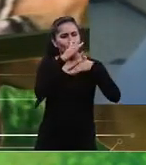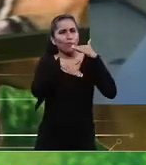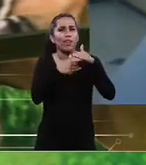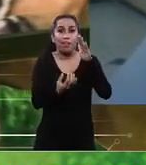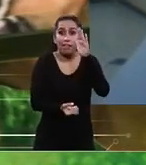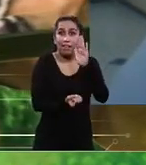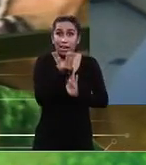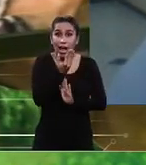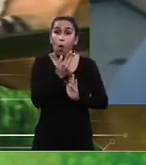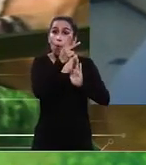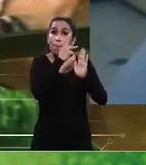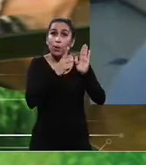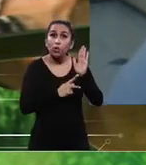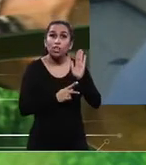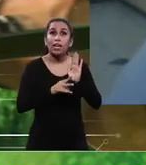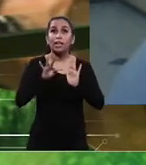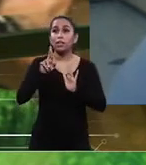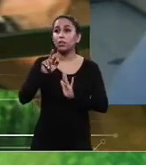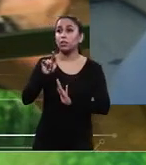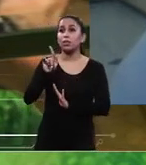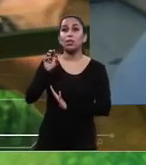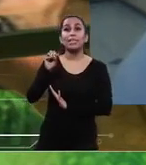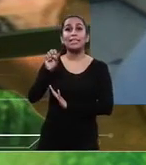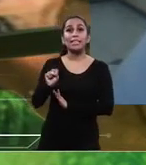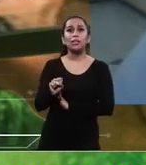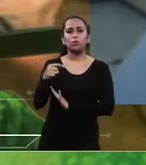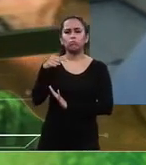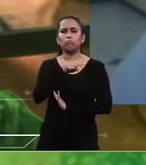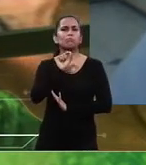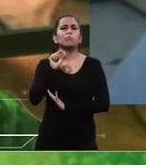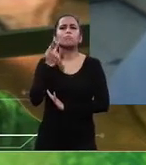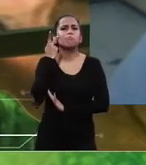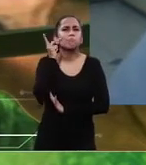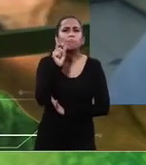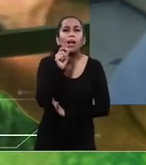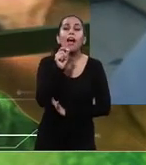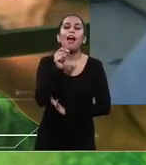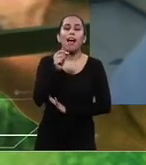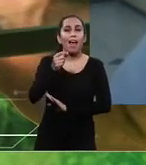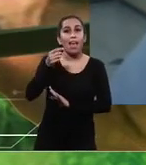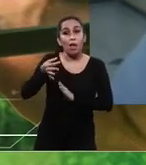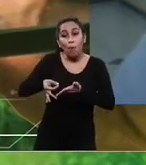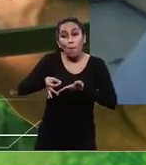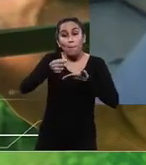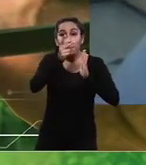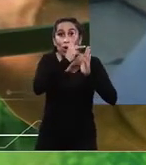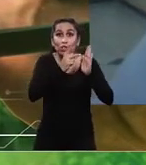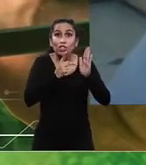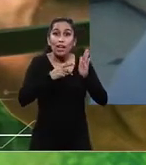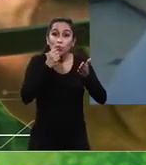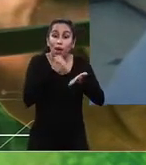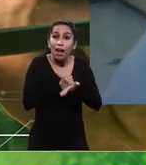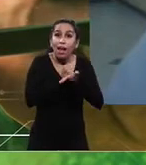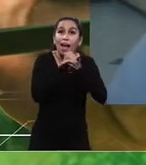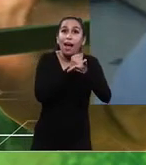é um projeto de apoio à cafeicultura indígena, é um projeto que tem